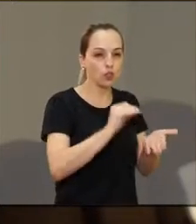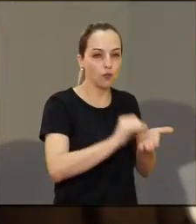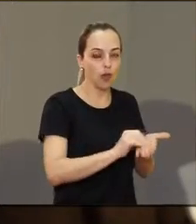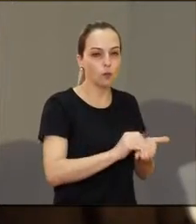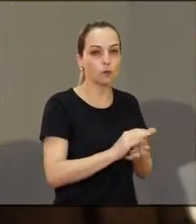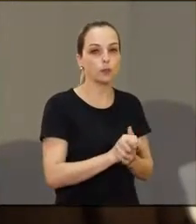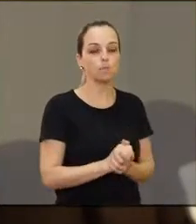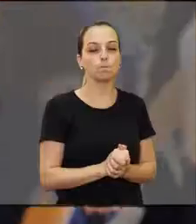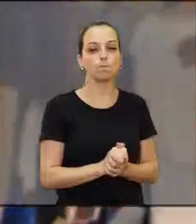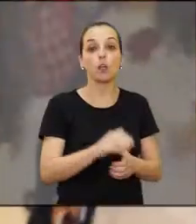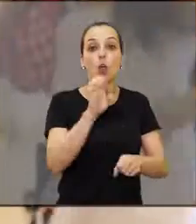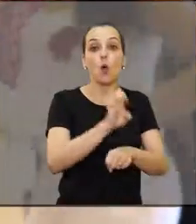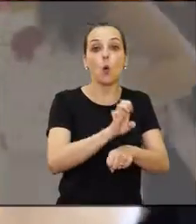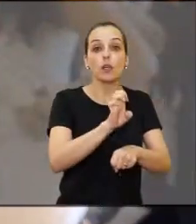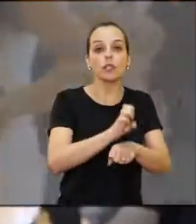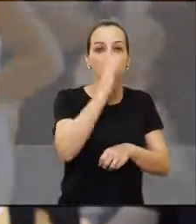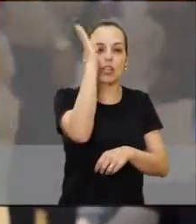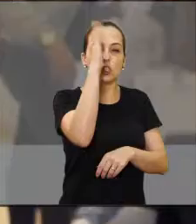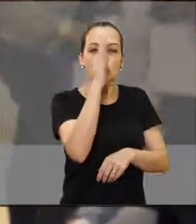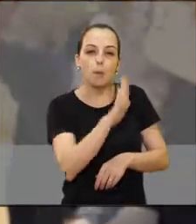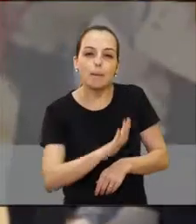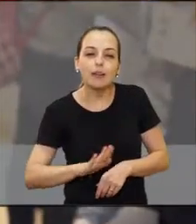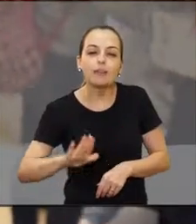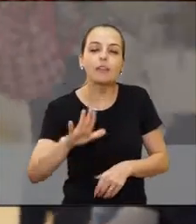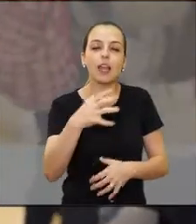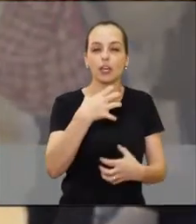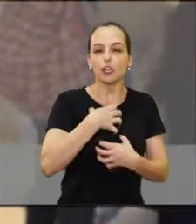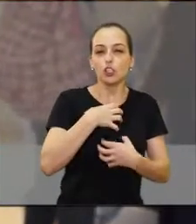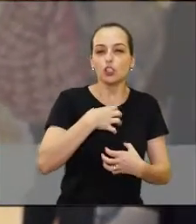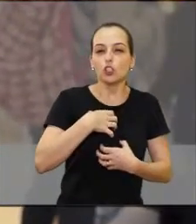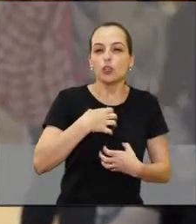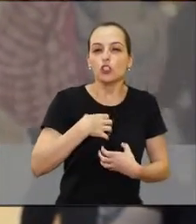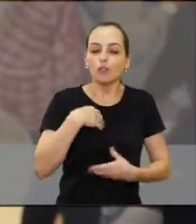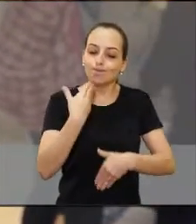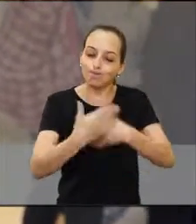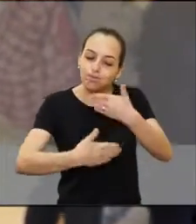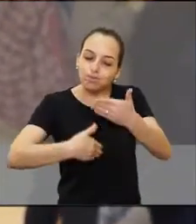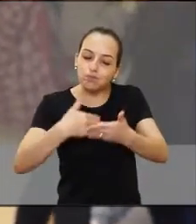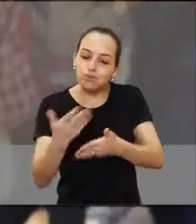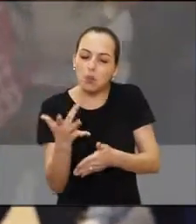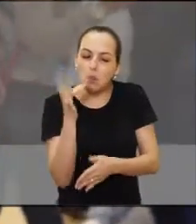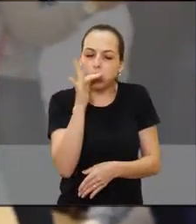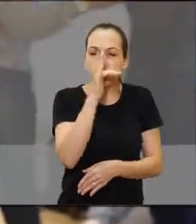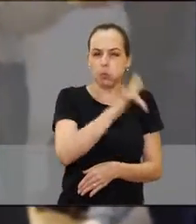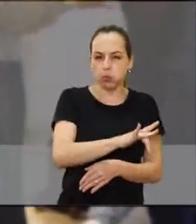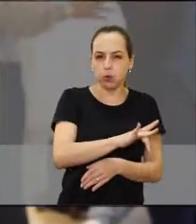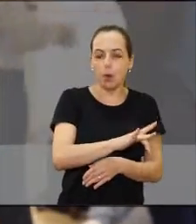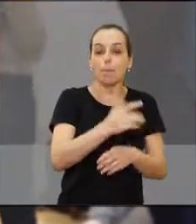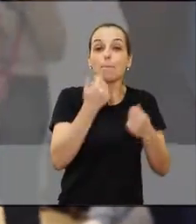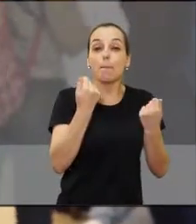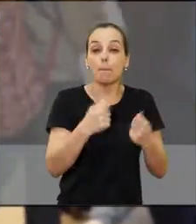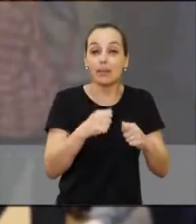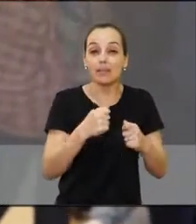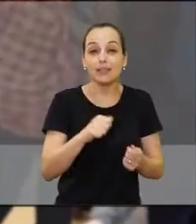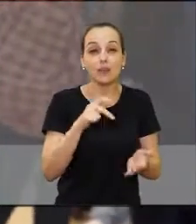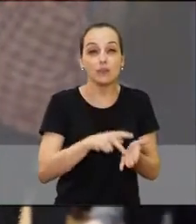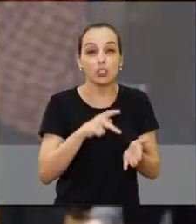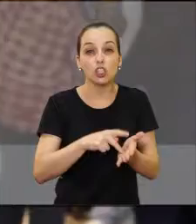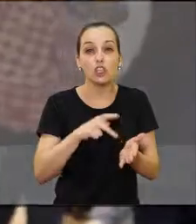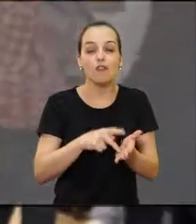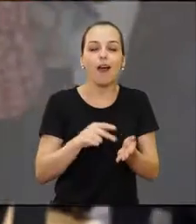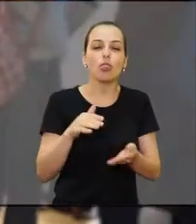deixa a desejar. O Estado brasileiro, da forma como nós estamos caminhando, ele vai muito mal. Nós temos que